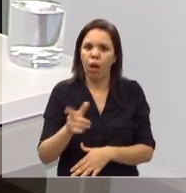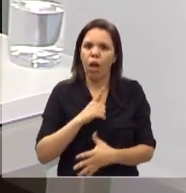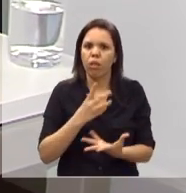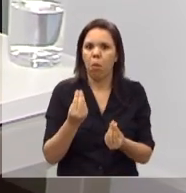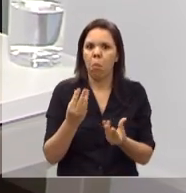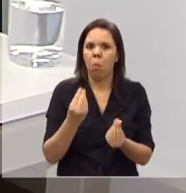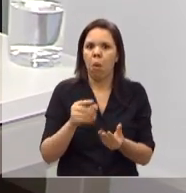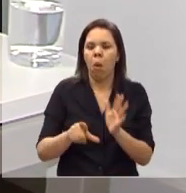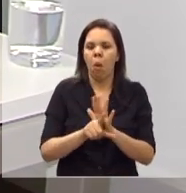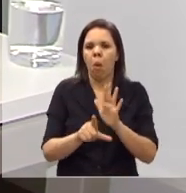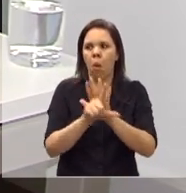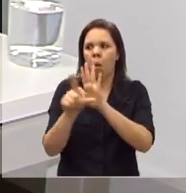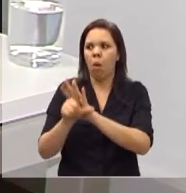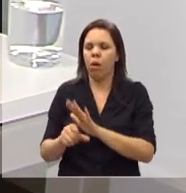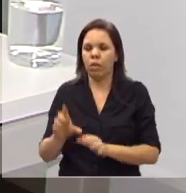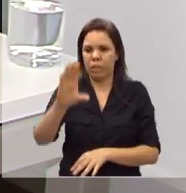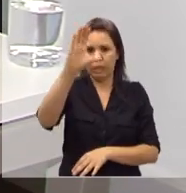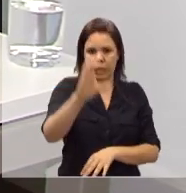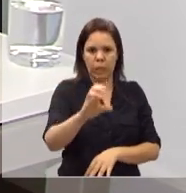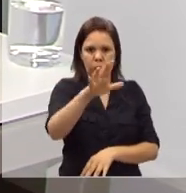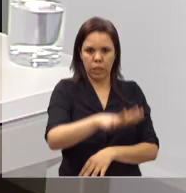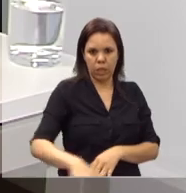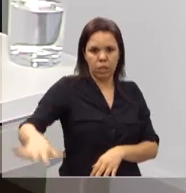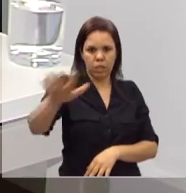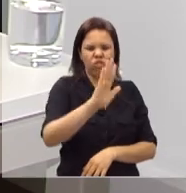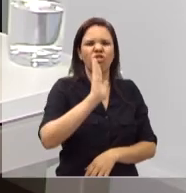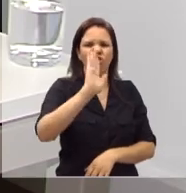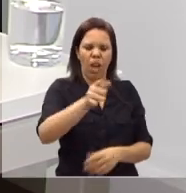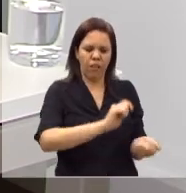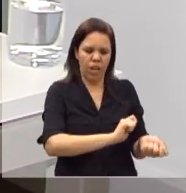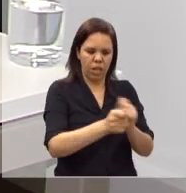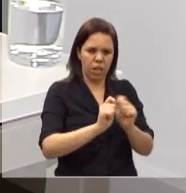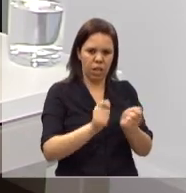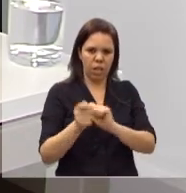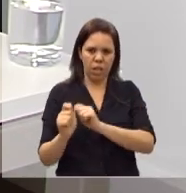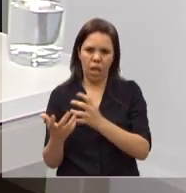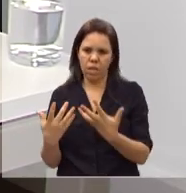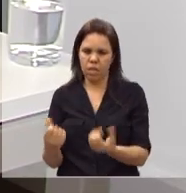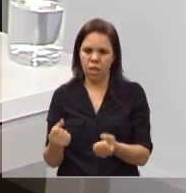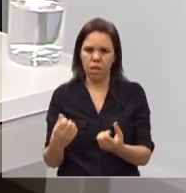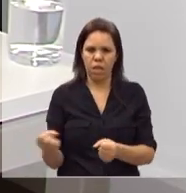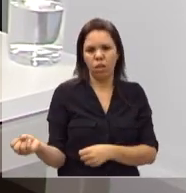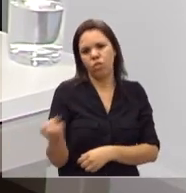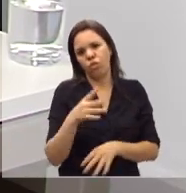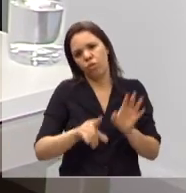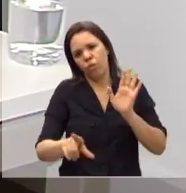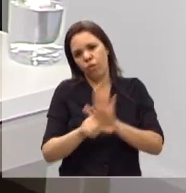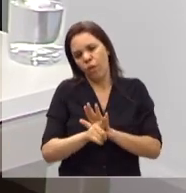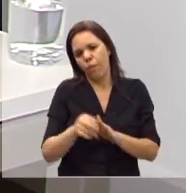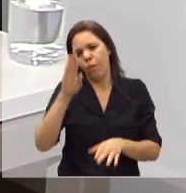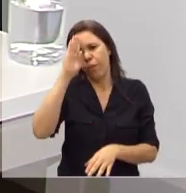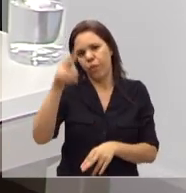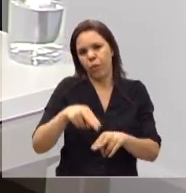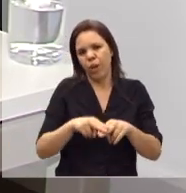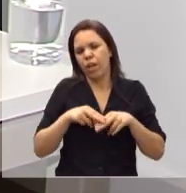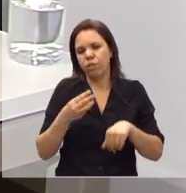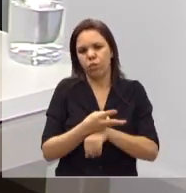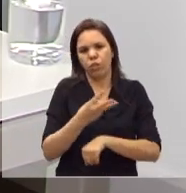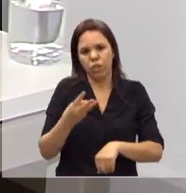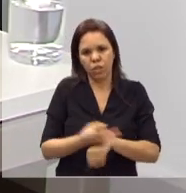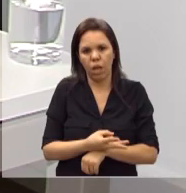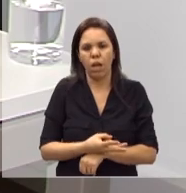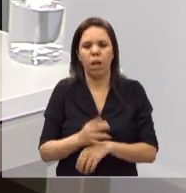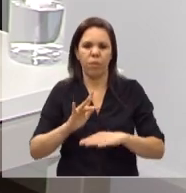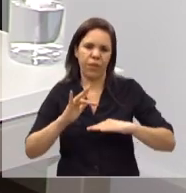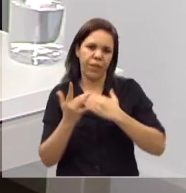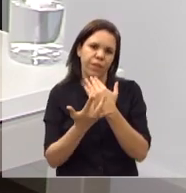leis. E o cidadão como um todo, ele também já foi se adaptando a essas novas leis, e principalmente por causa do WhatsApp, né,